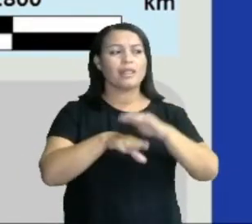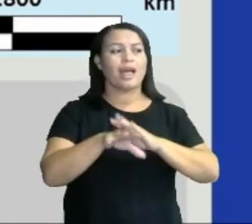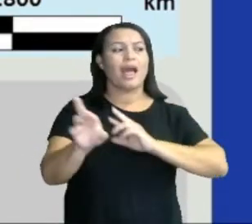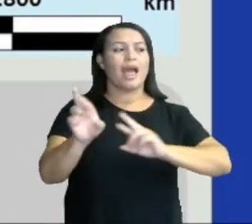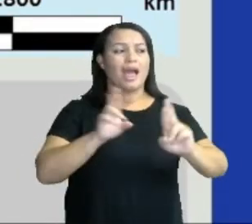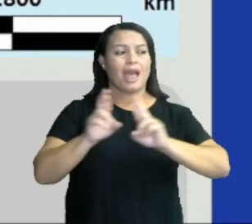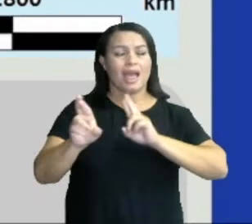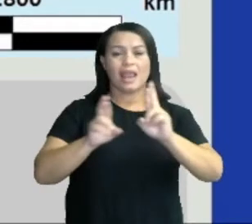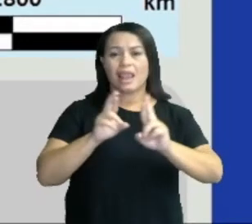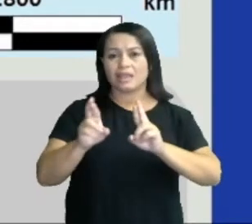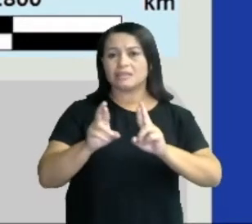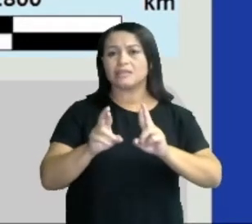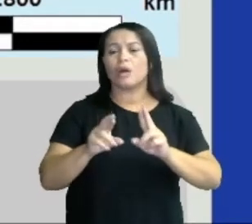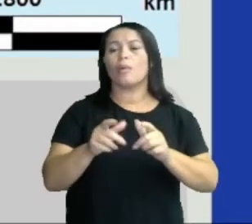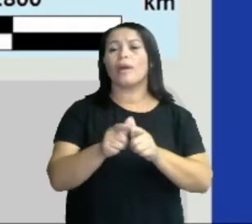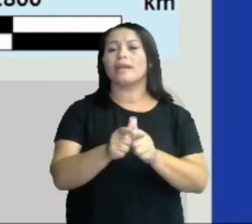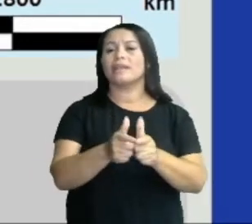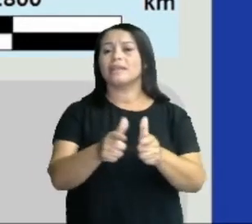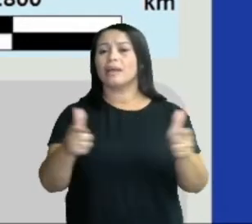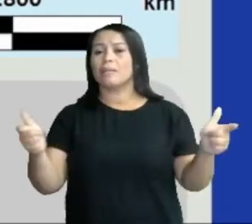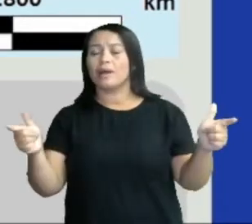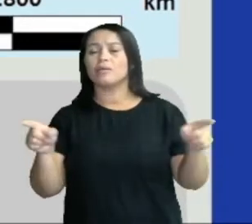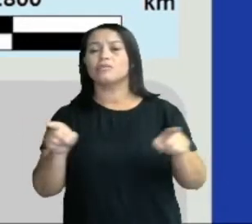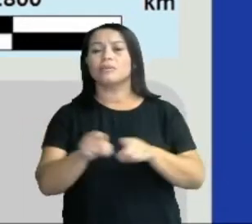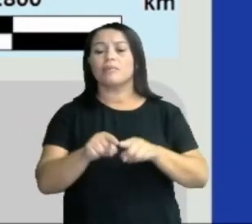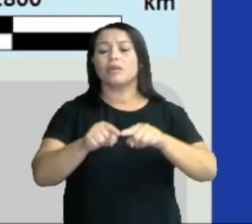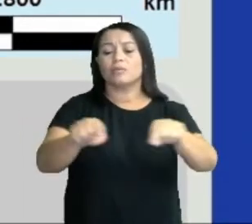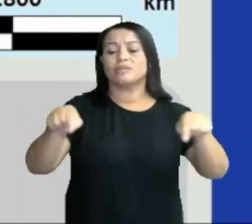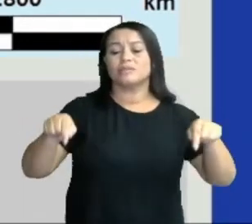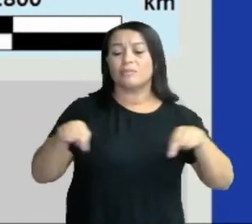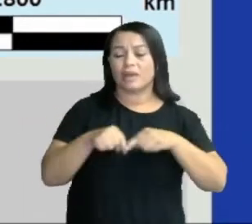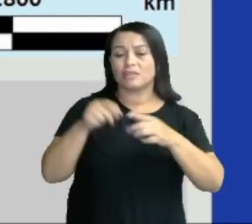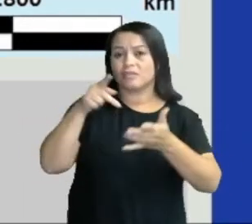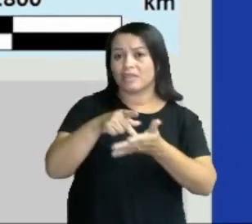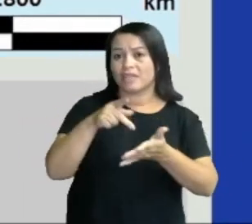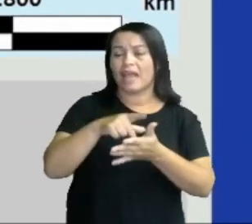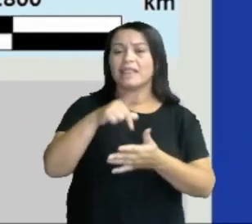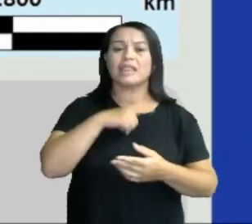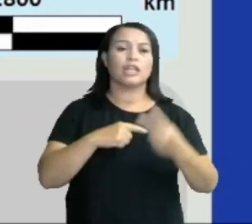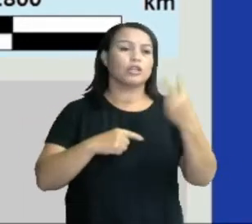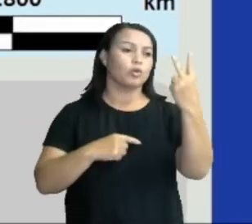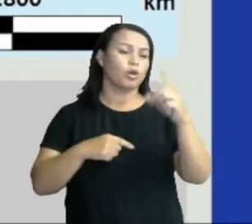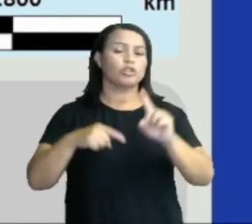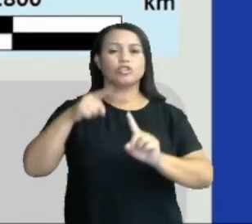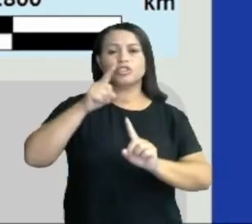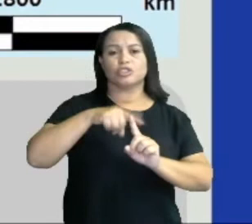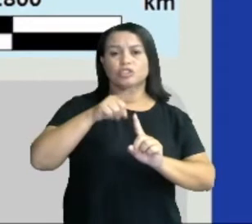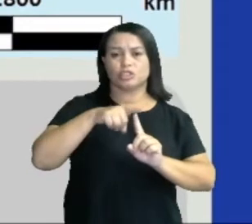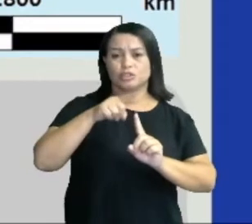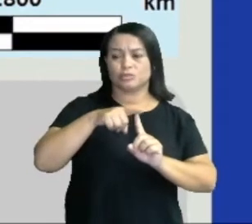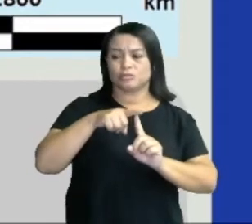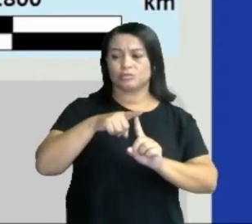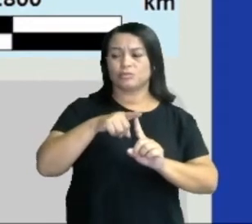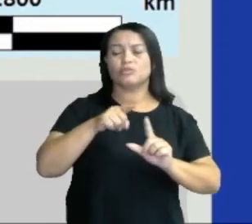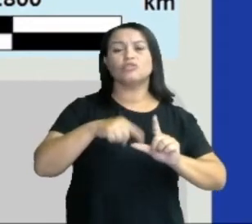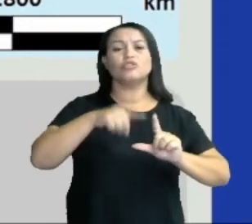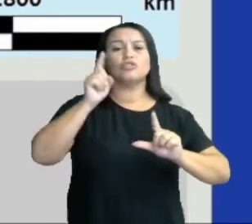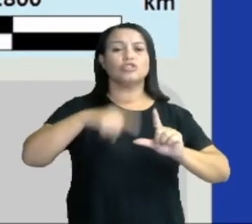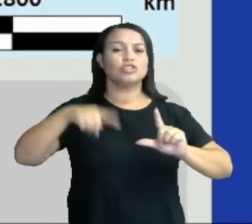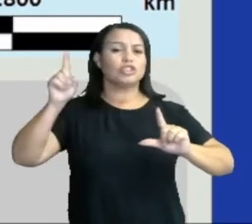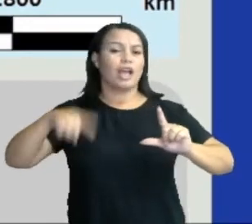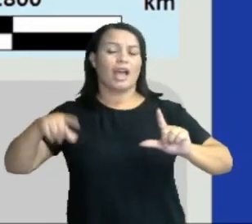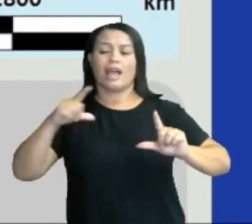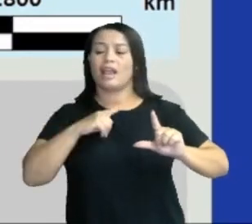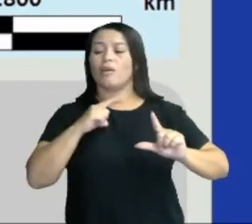e espaços reais com aquilo que está sendo representado no mapa. Existem dois tipos de escala, a escala numérica, quando ela é representada em uma forma